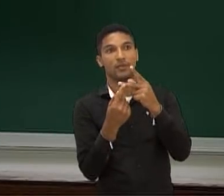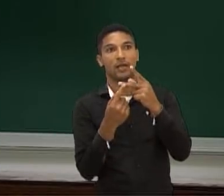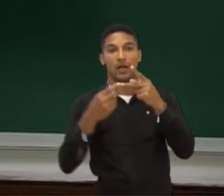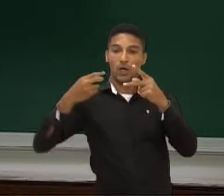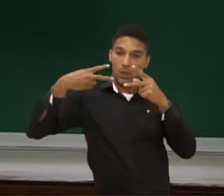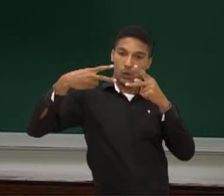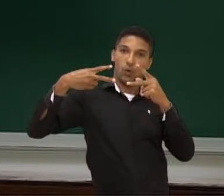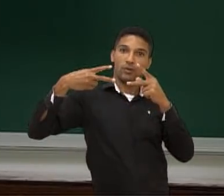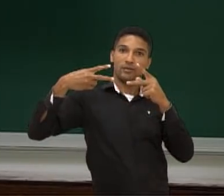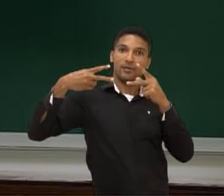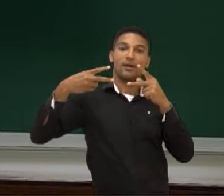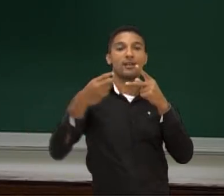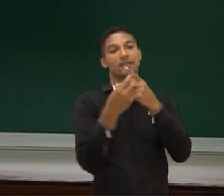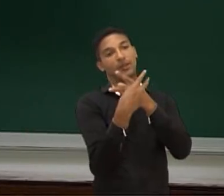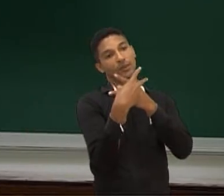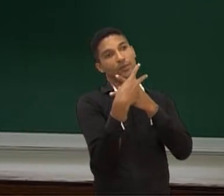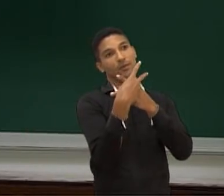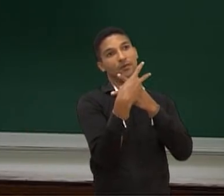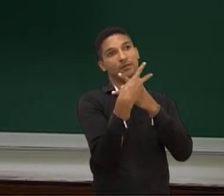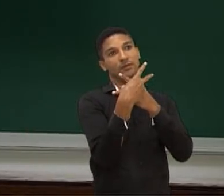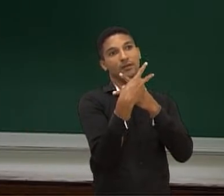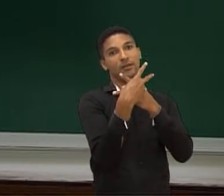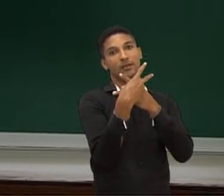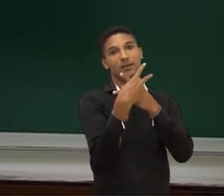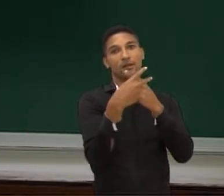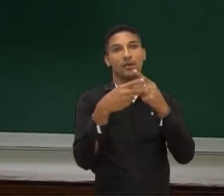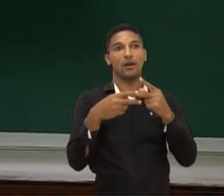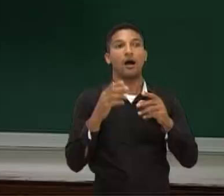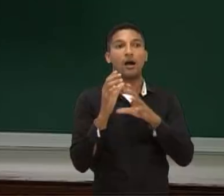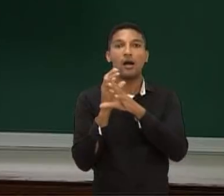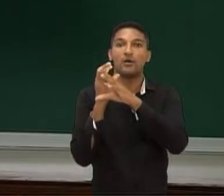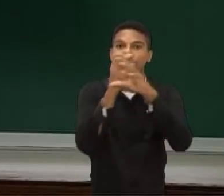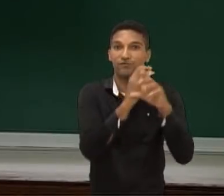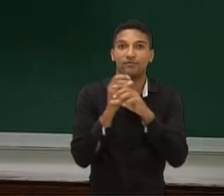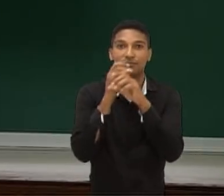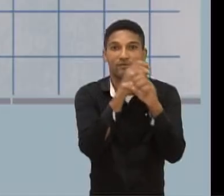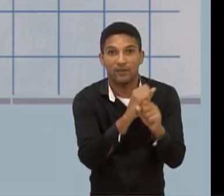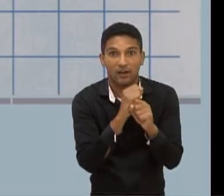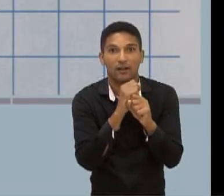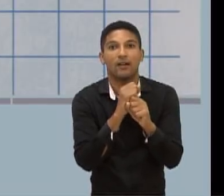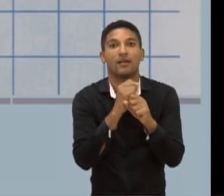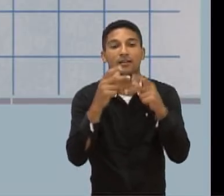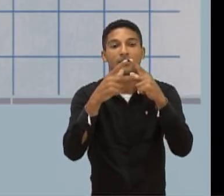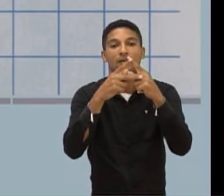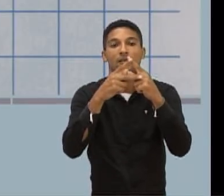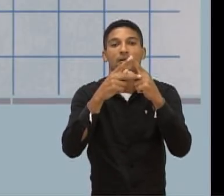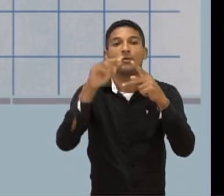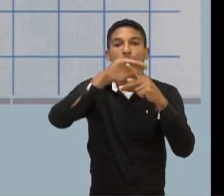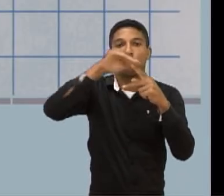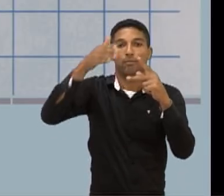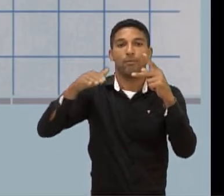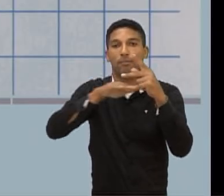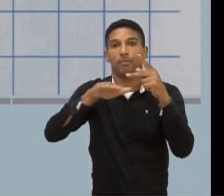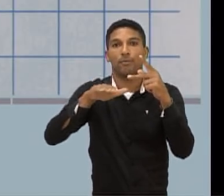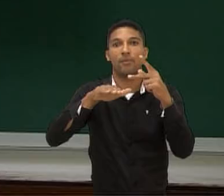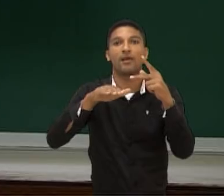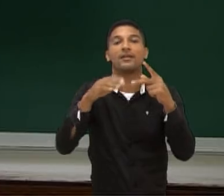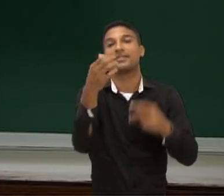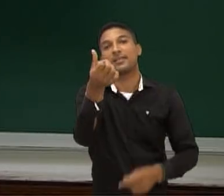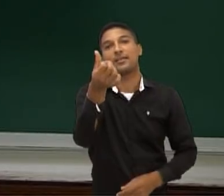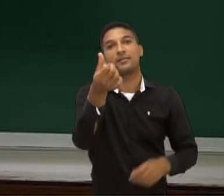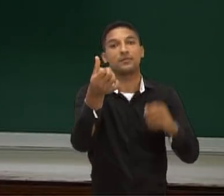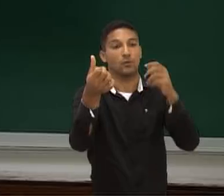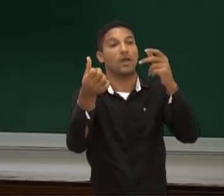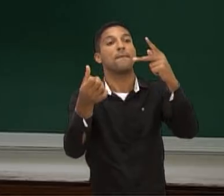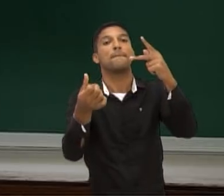2 unidades desse lado 4, mais 2 unidades desse lado 6, tá bom? Então a resposta é 6, o perímetro é 6,